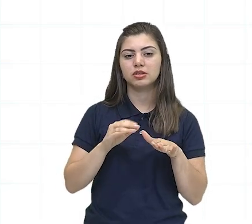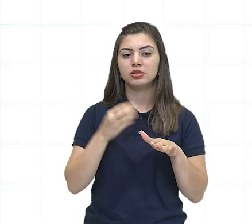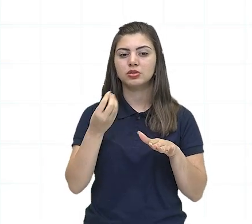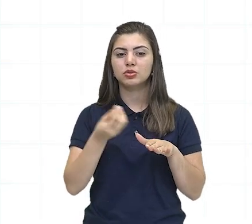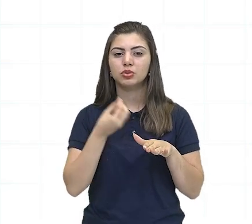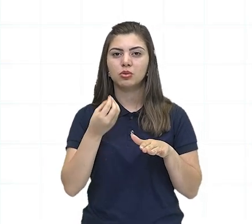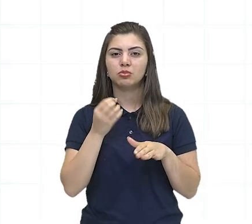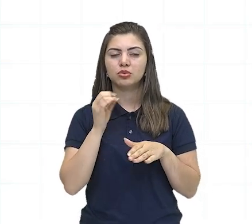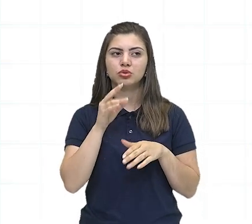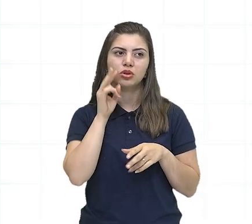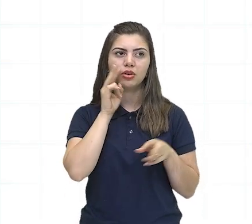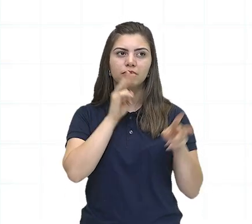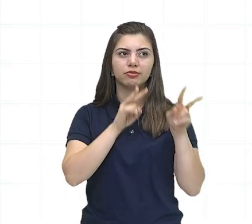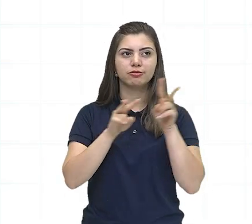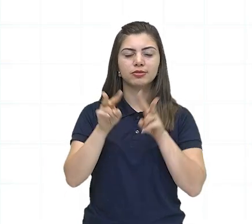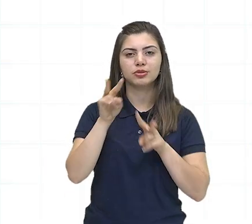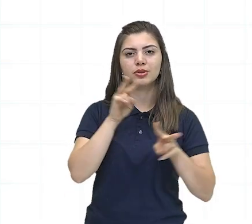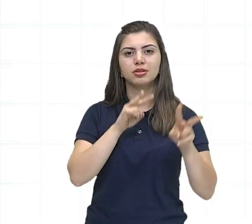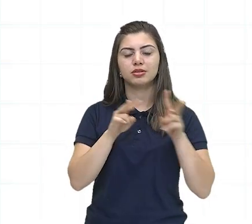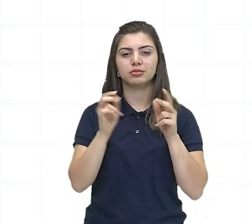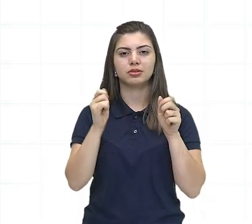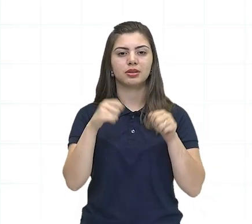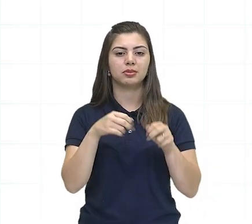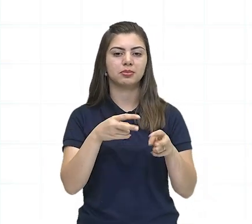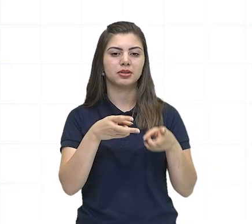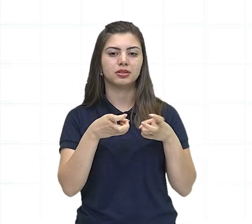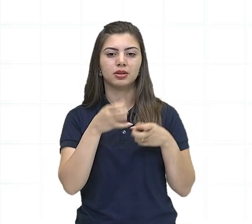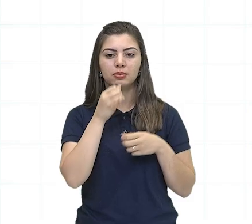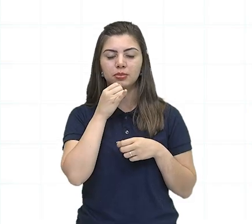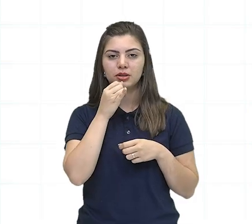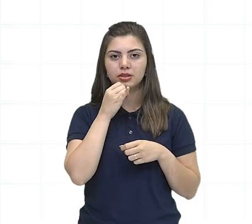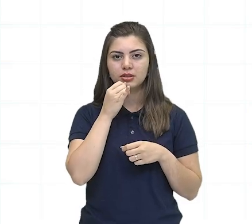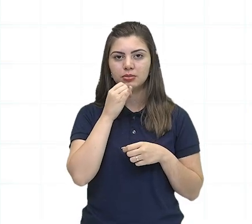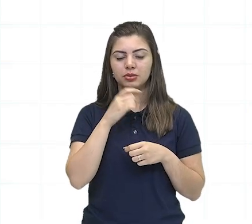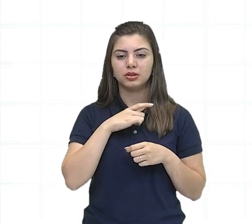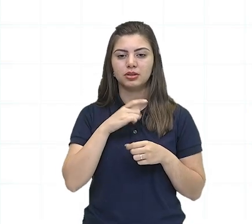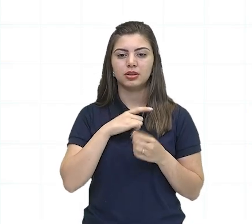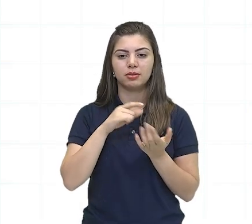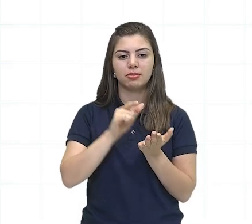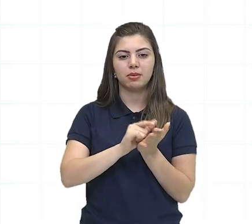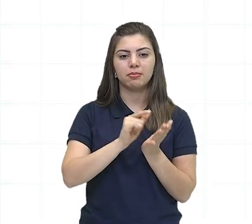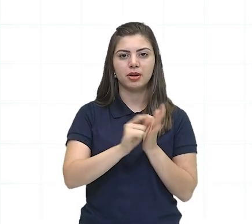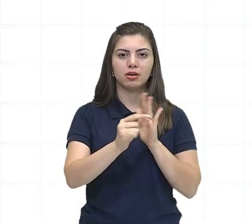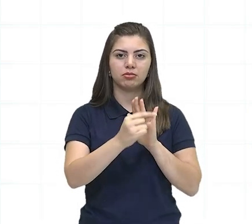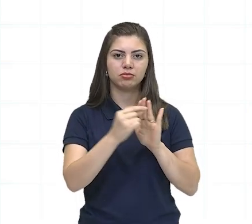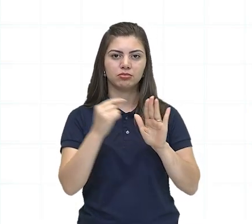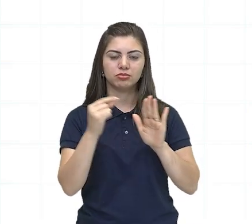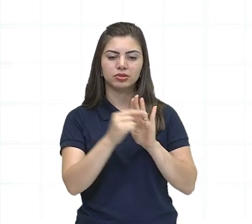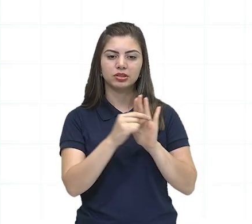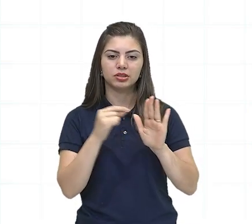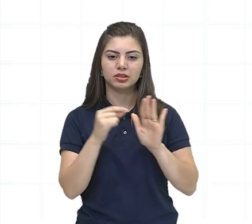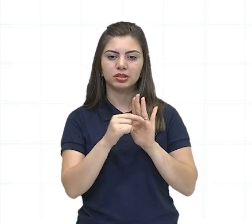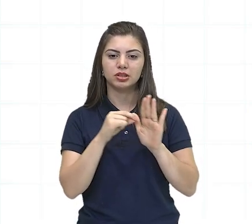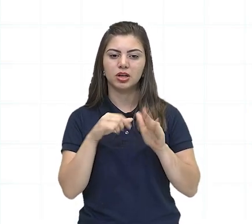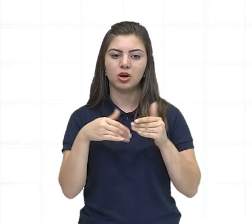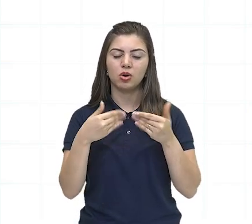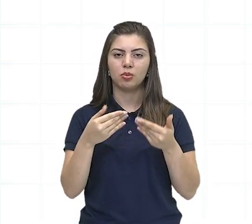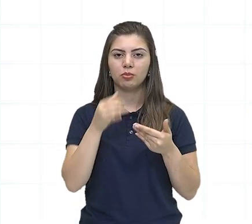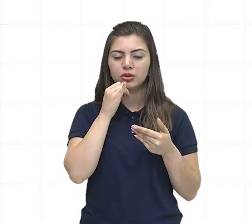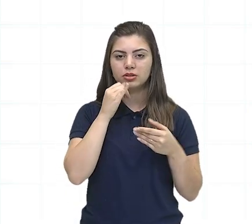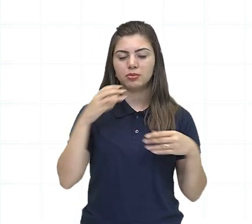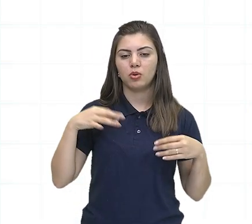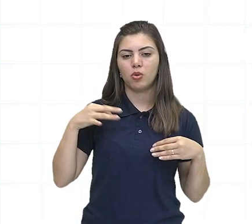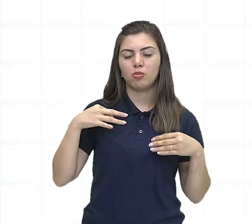mas apenas ópticas, como no caso das linhas de uma página impressa. dos padrões de um determinado tecido ou